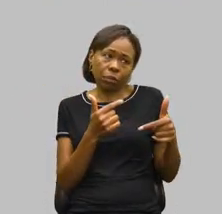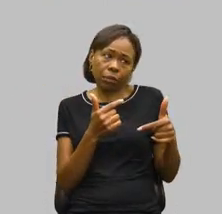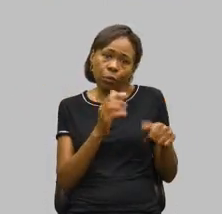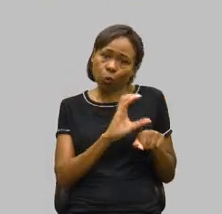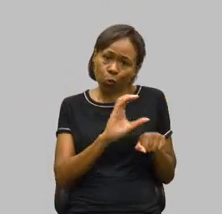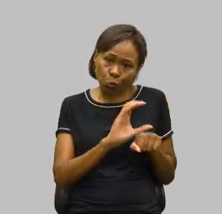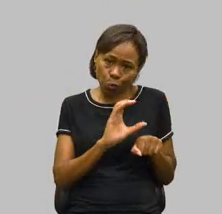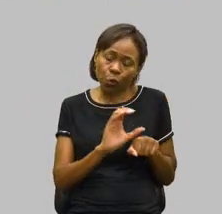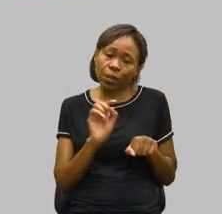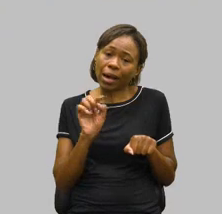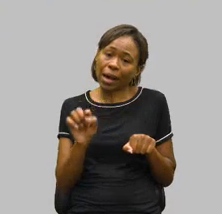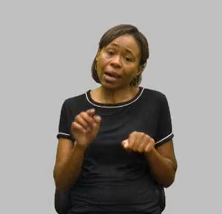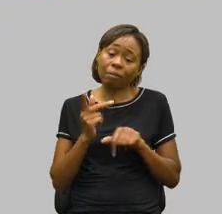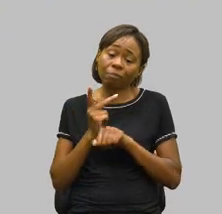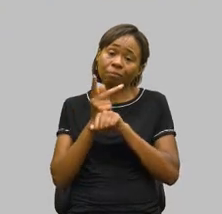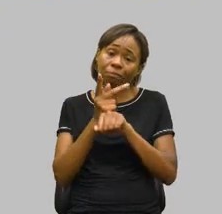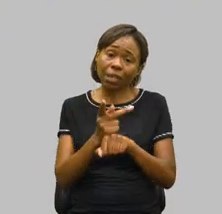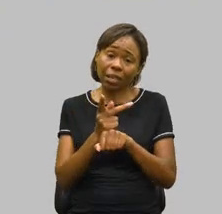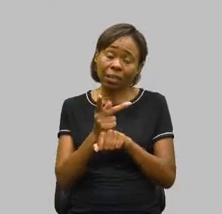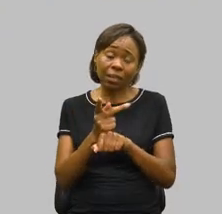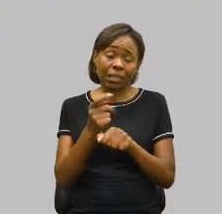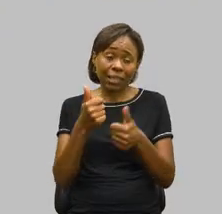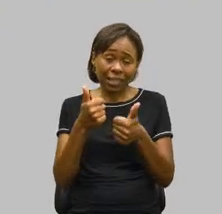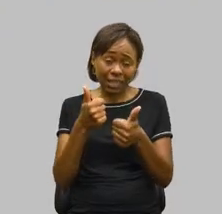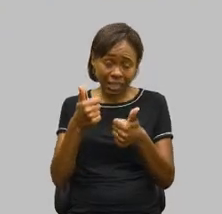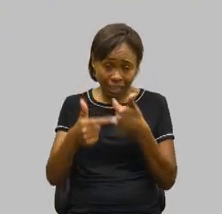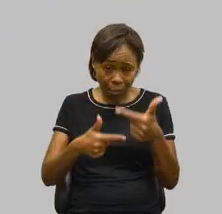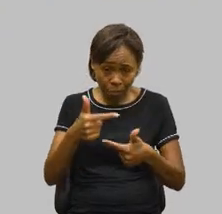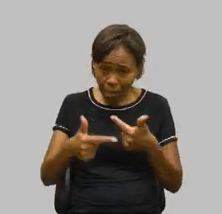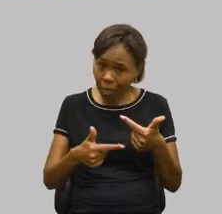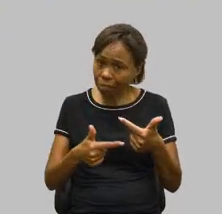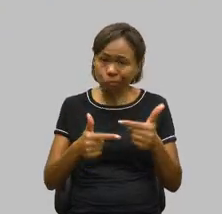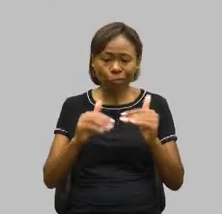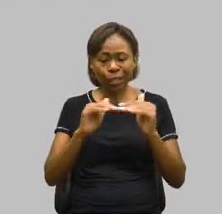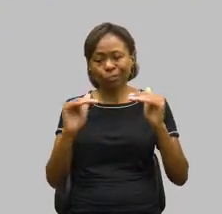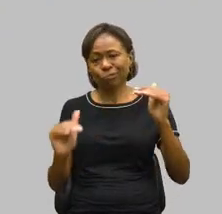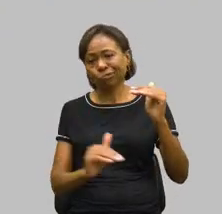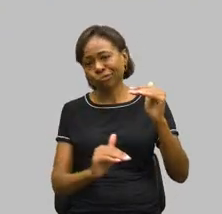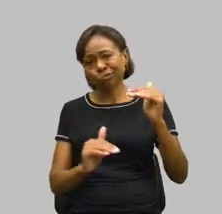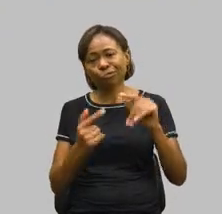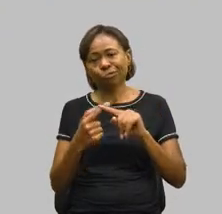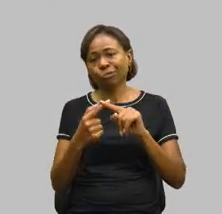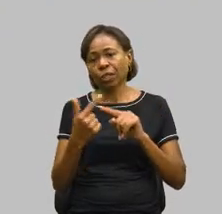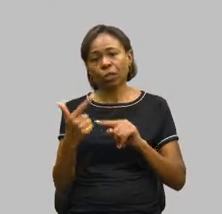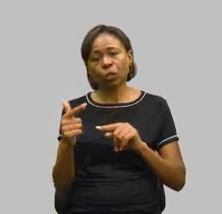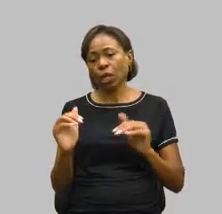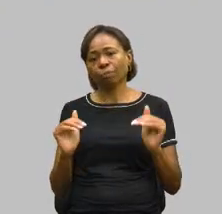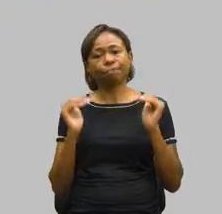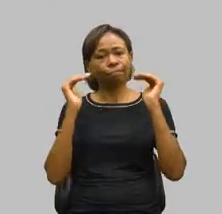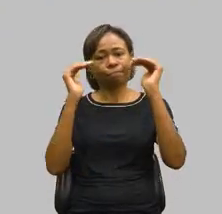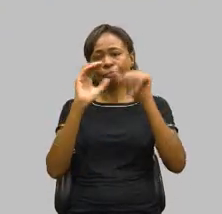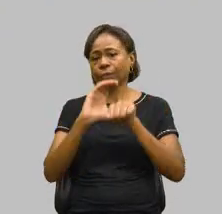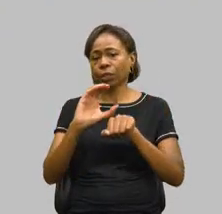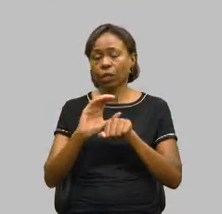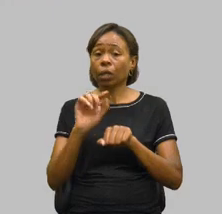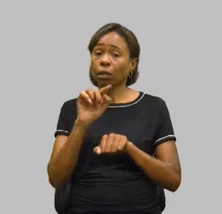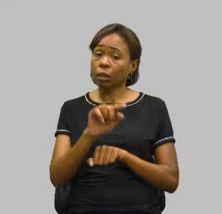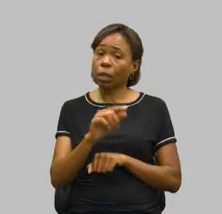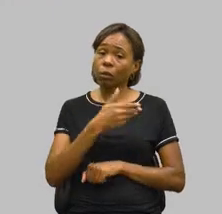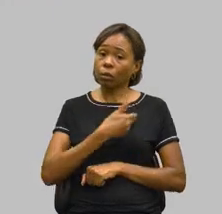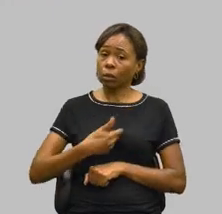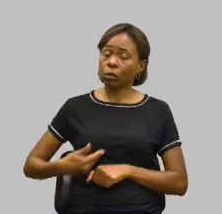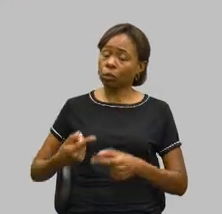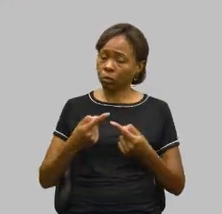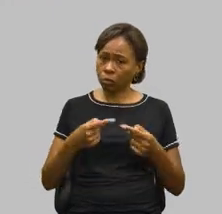em desvantagem no nível de escolaridade Então seria necessário que o estado buscasse aí fazer parceria com eh